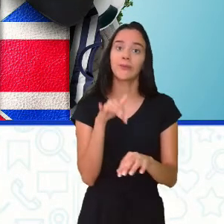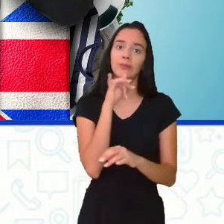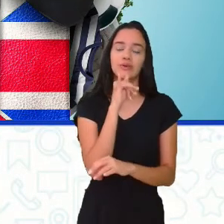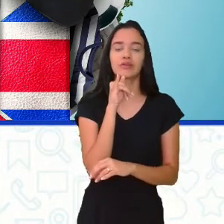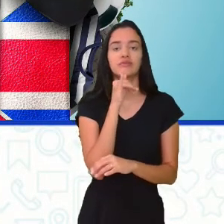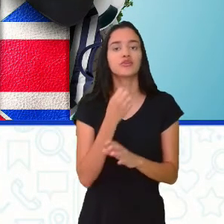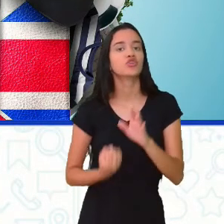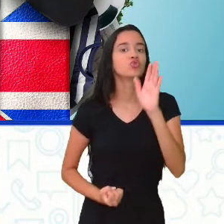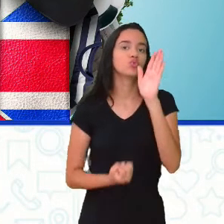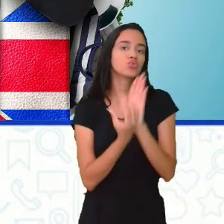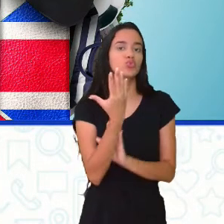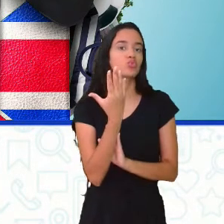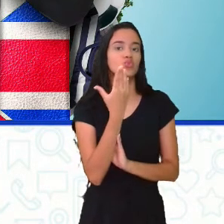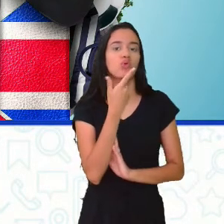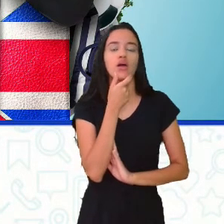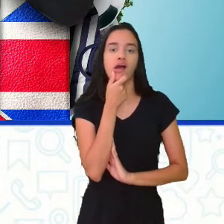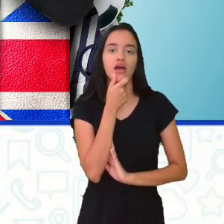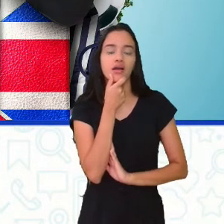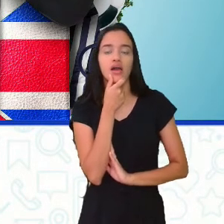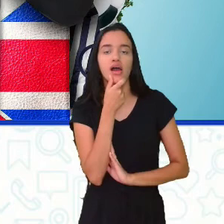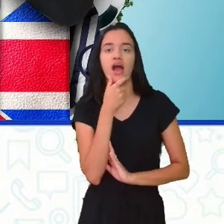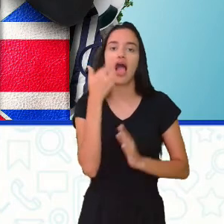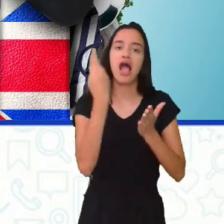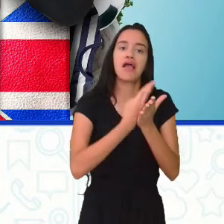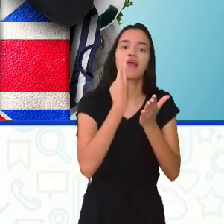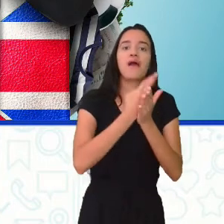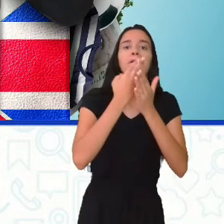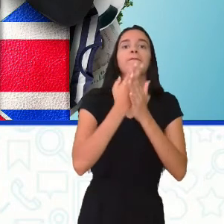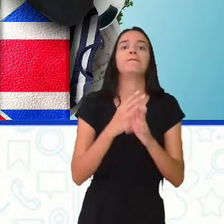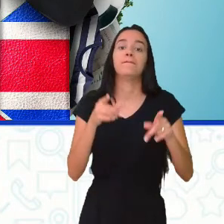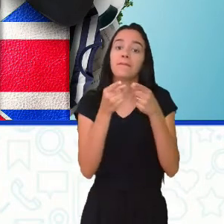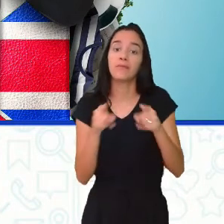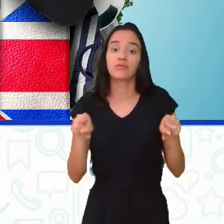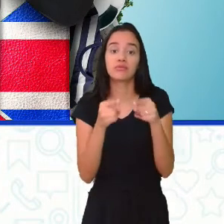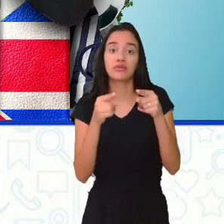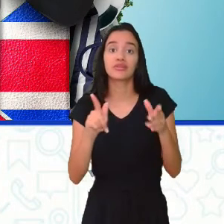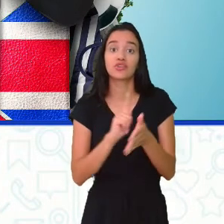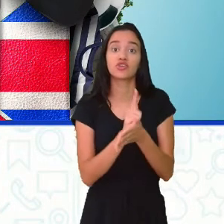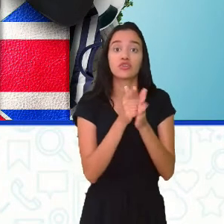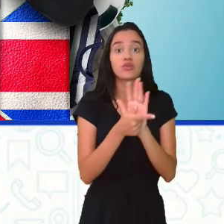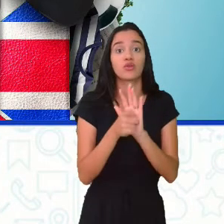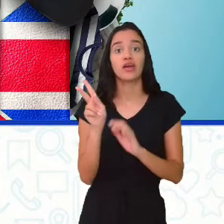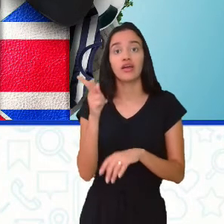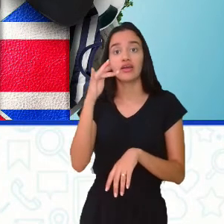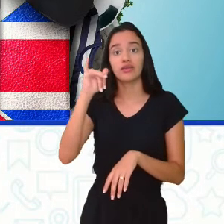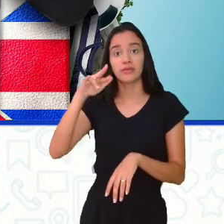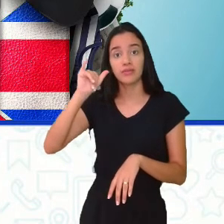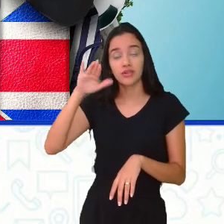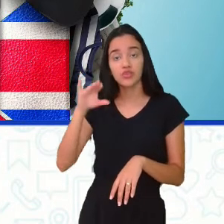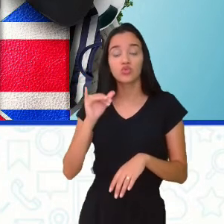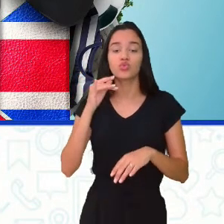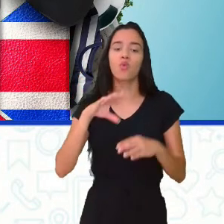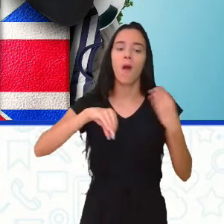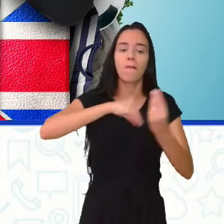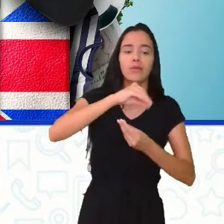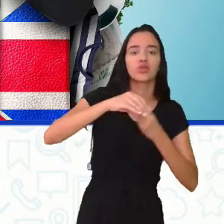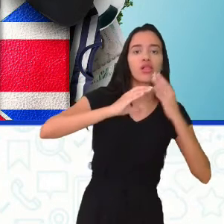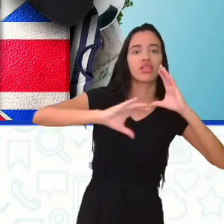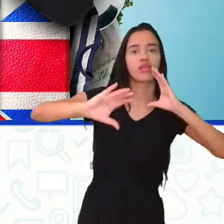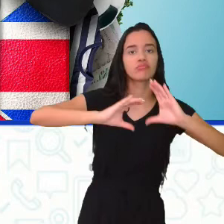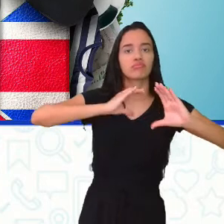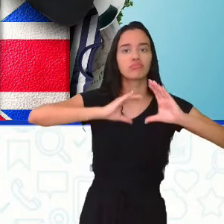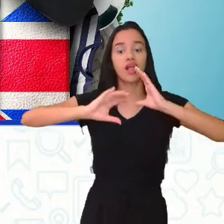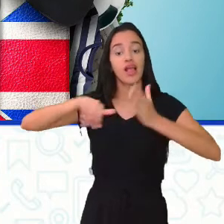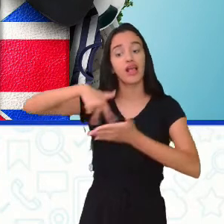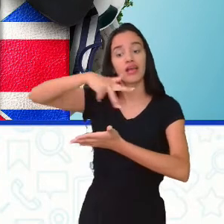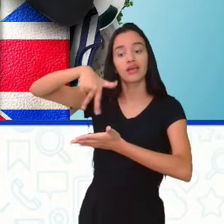exemplo, surgiu na Inglaterra a revista musical, gênero híbrido, que mistura canções,